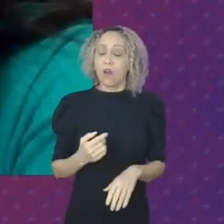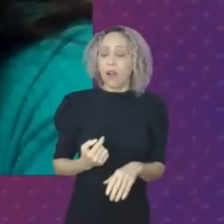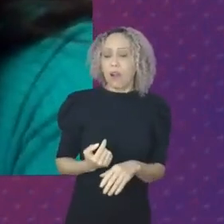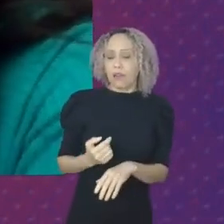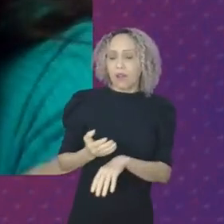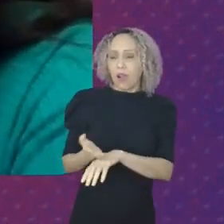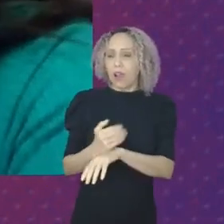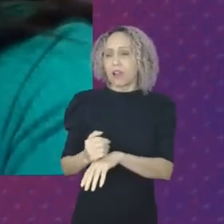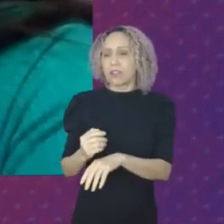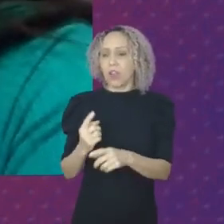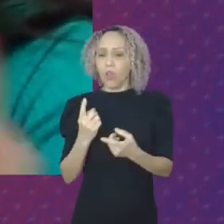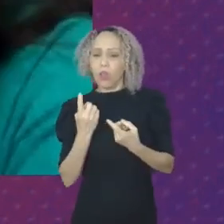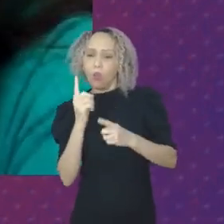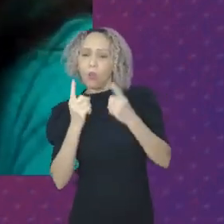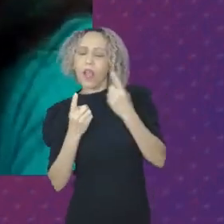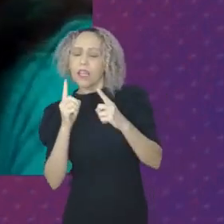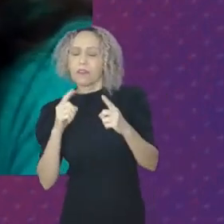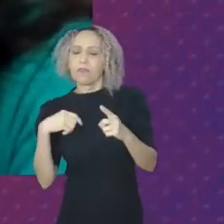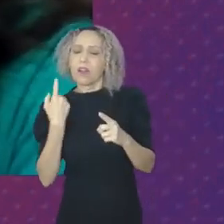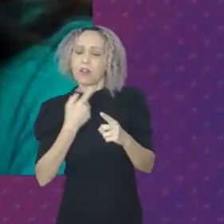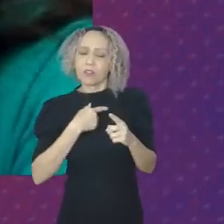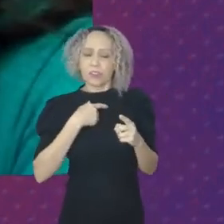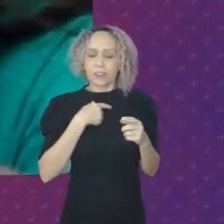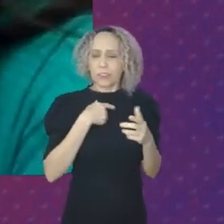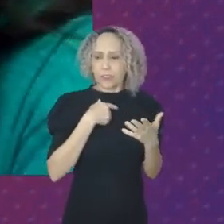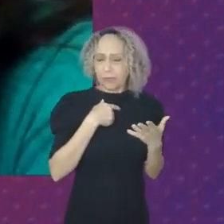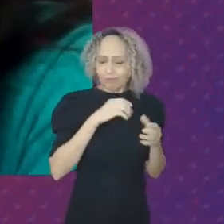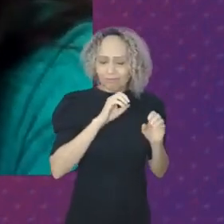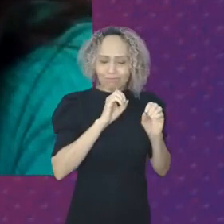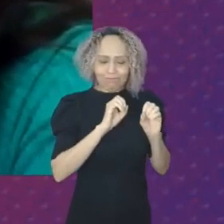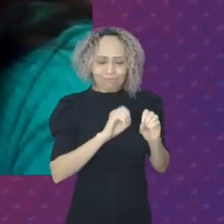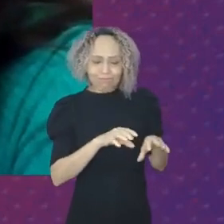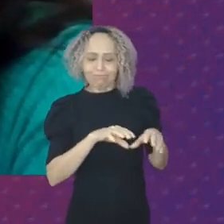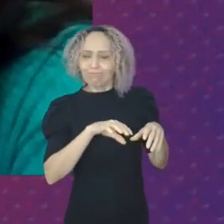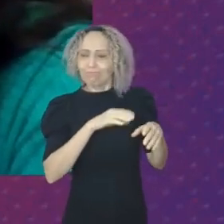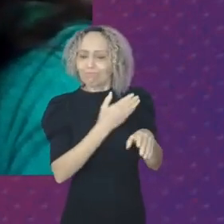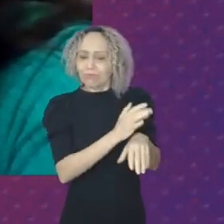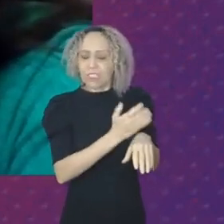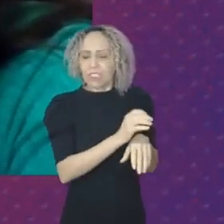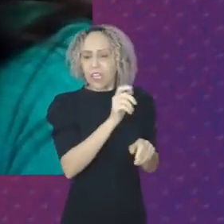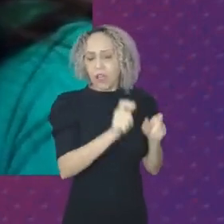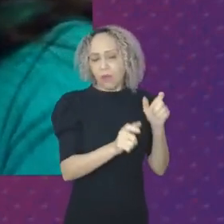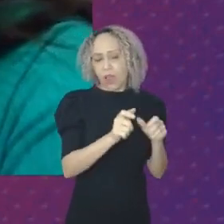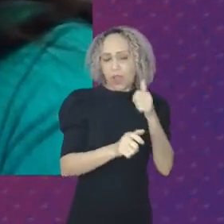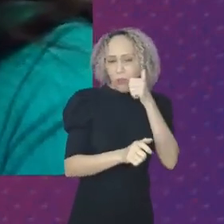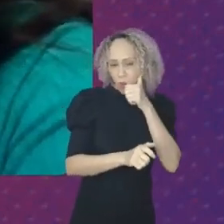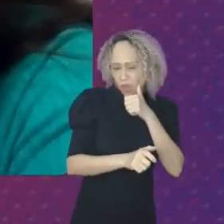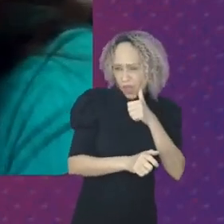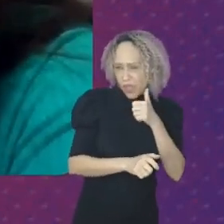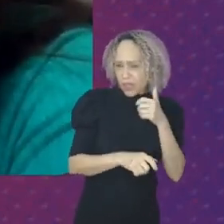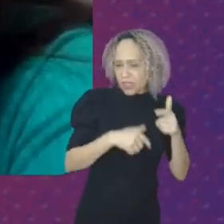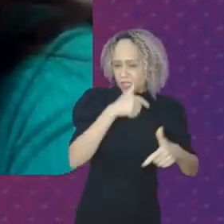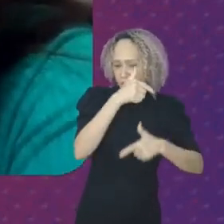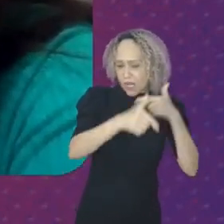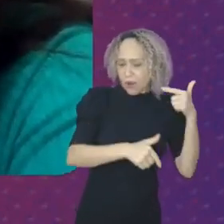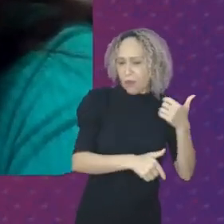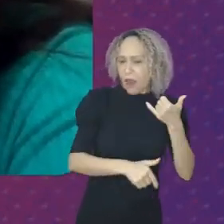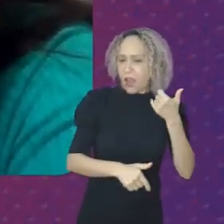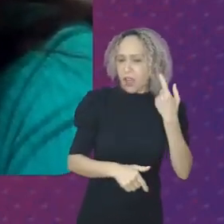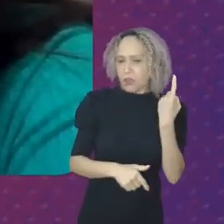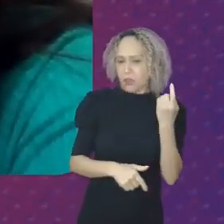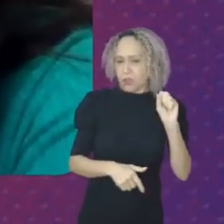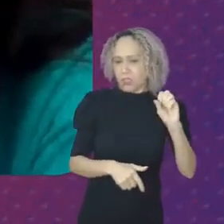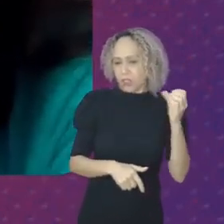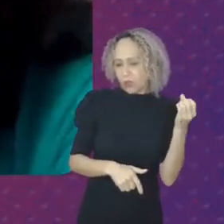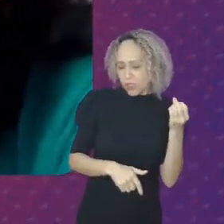aí para as atendentes as principais violações que poderiam ser cometidas durante o carnaval. Então, elas já tiveram